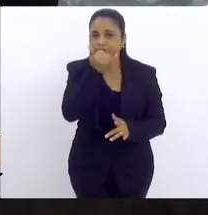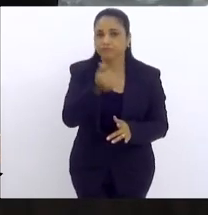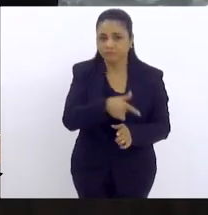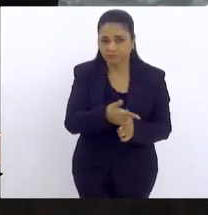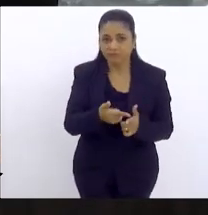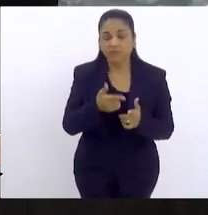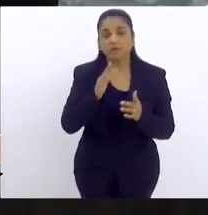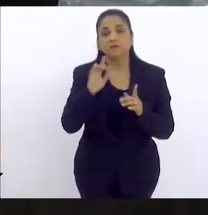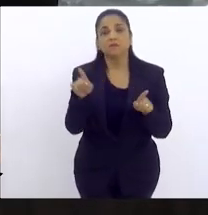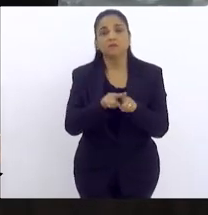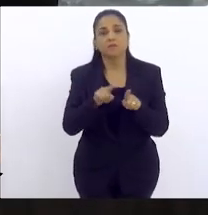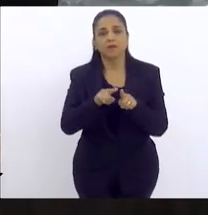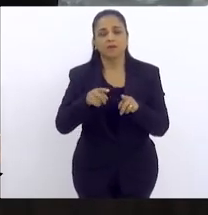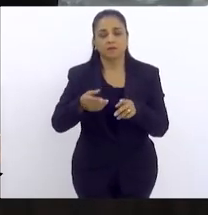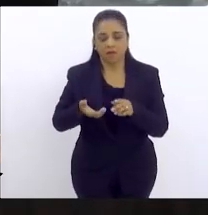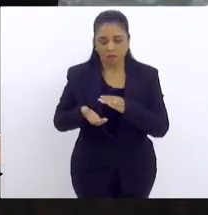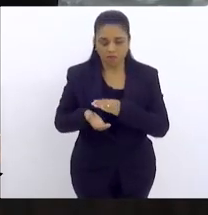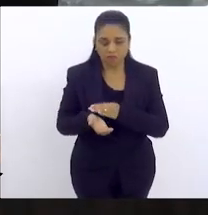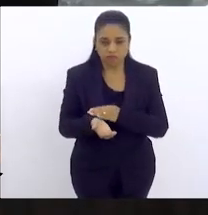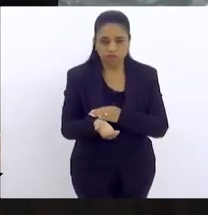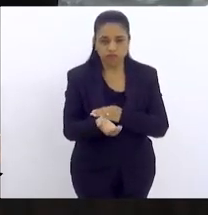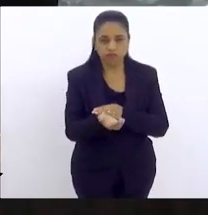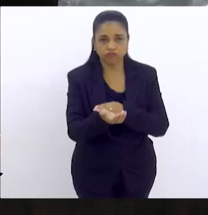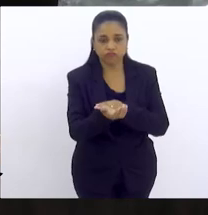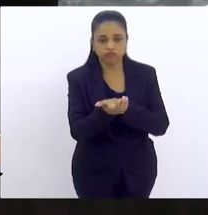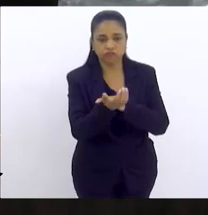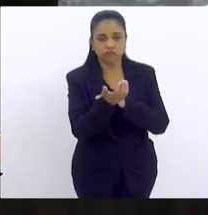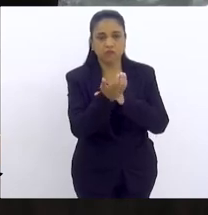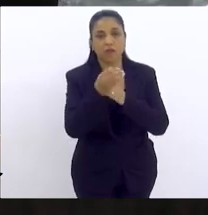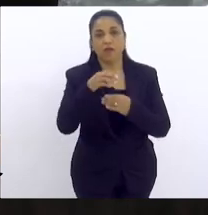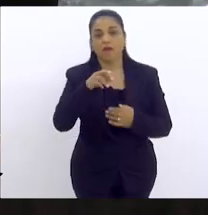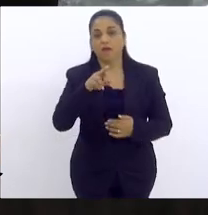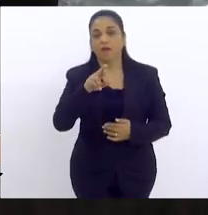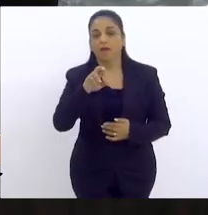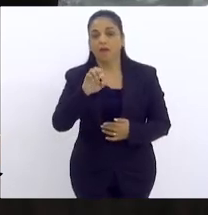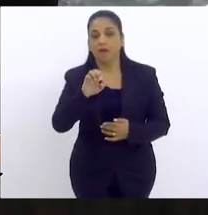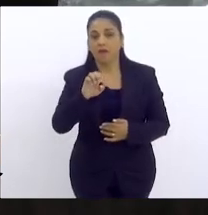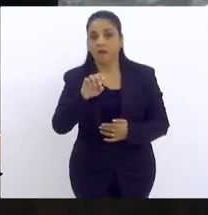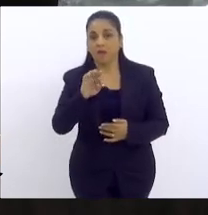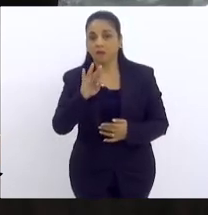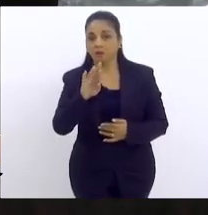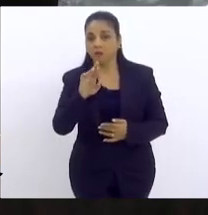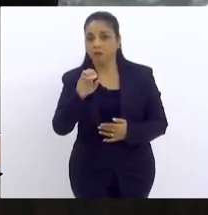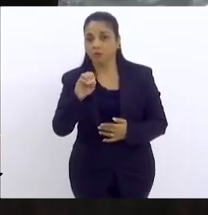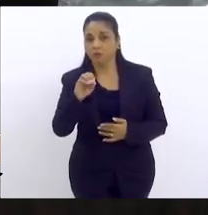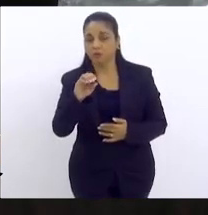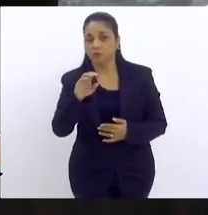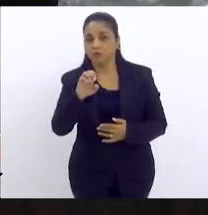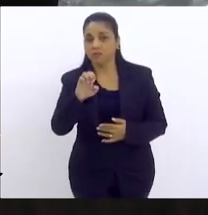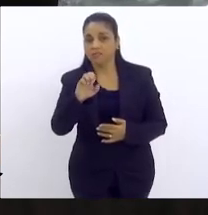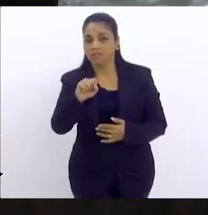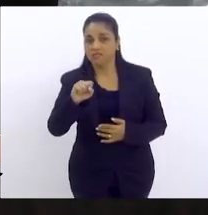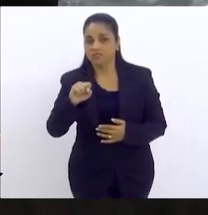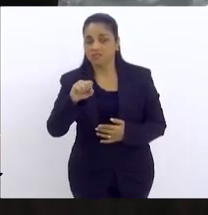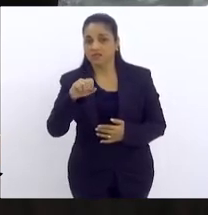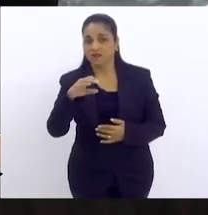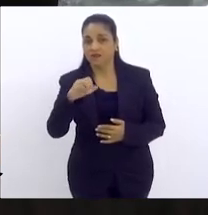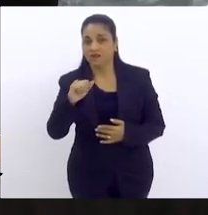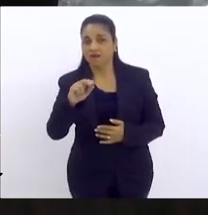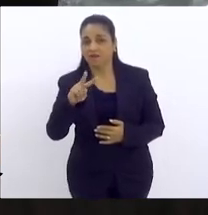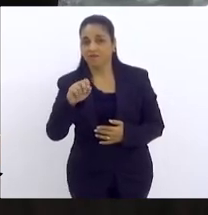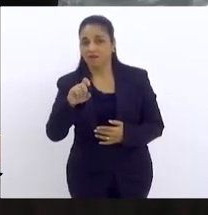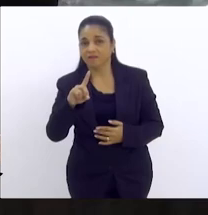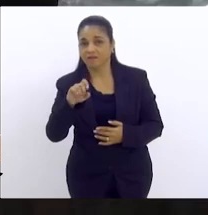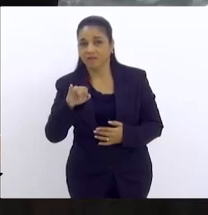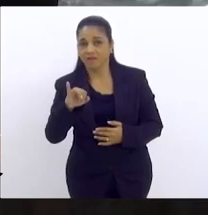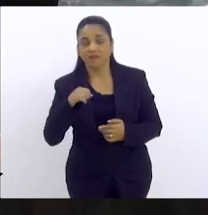retro a retro tem que ser blindada que eu venho batendo nessa tecla desde a época do coronel Figueiredo Coronel pelo